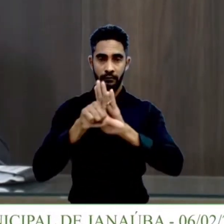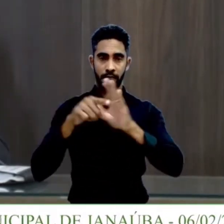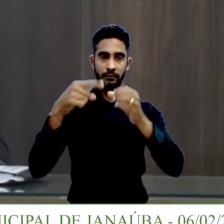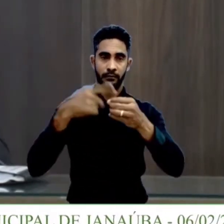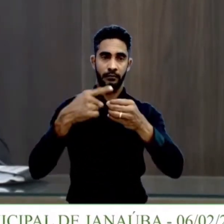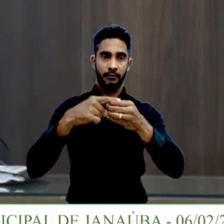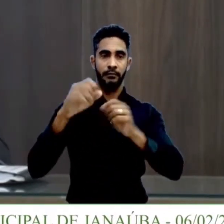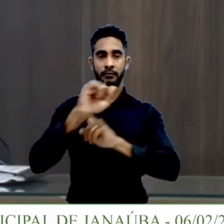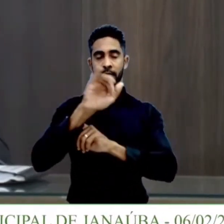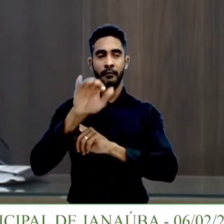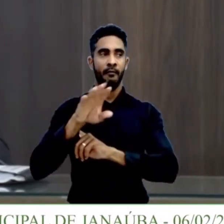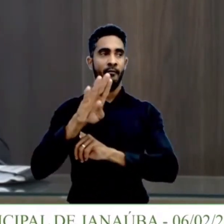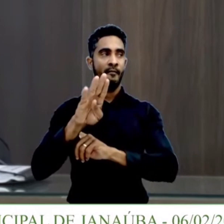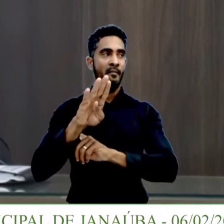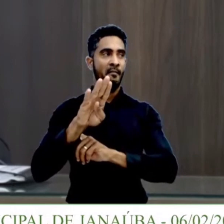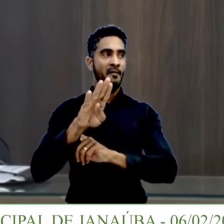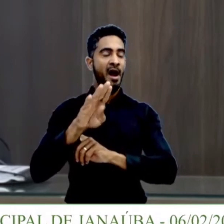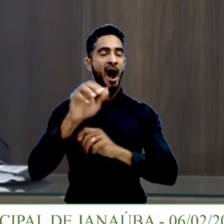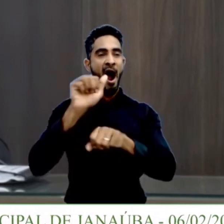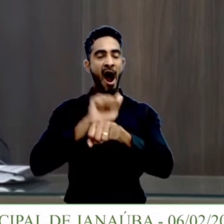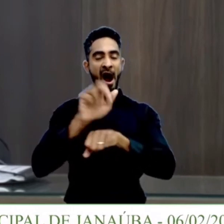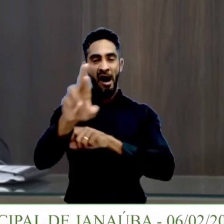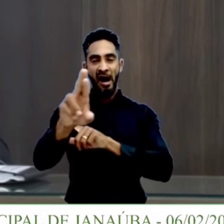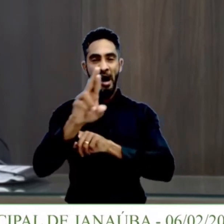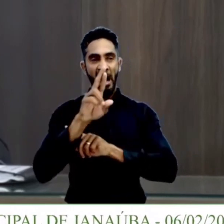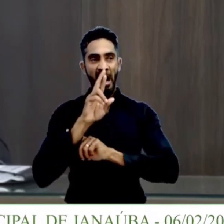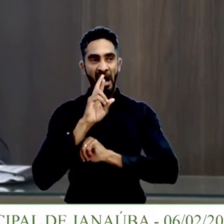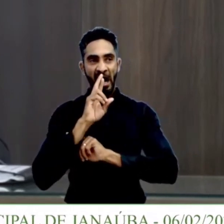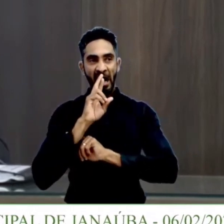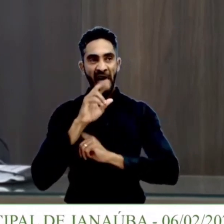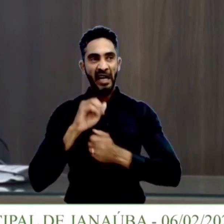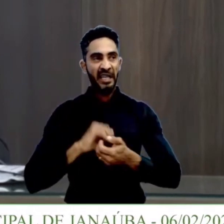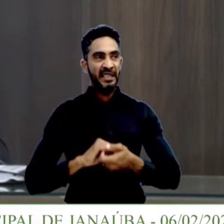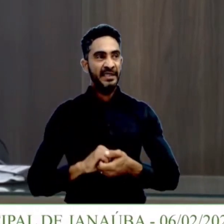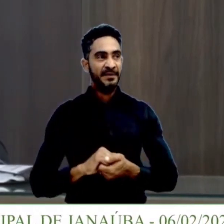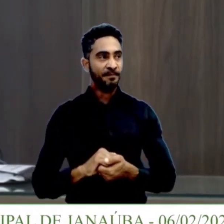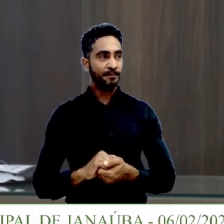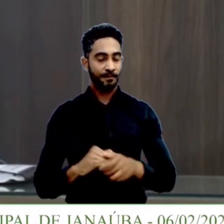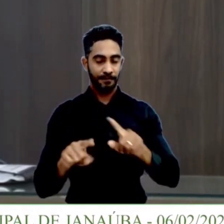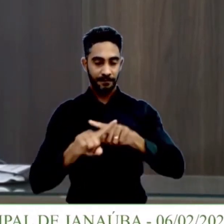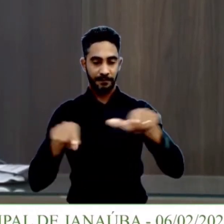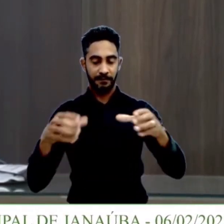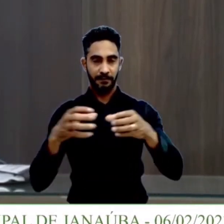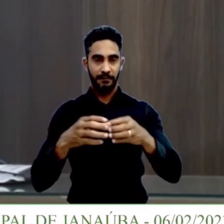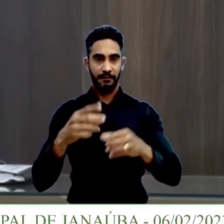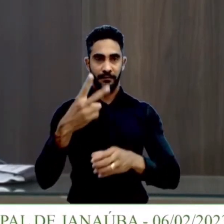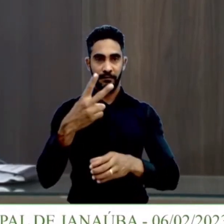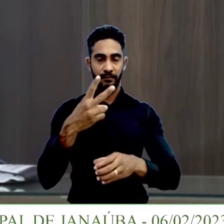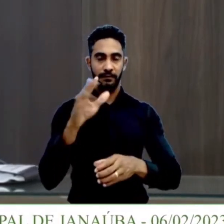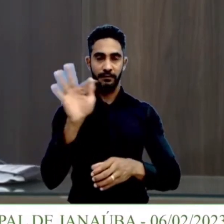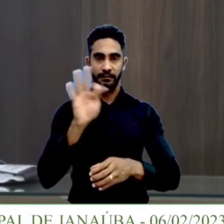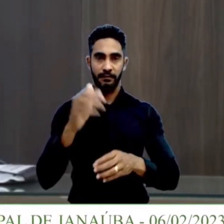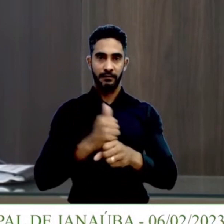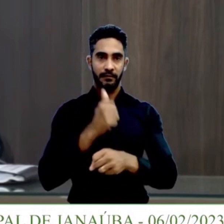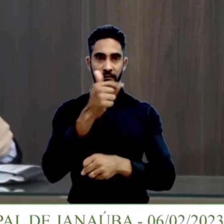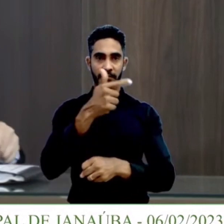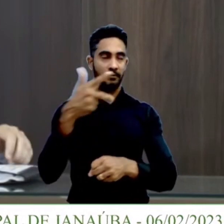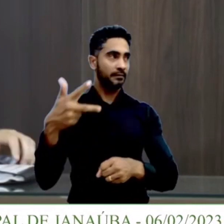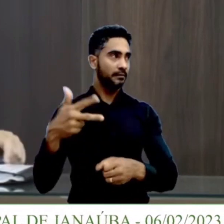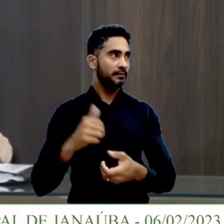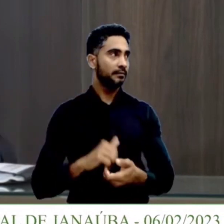do município de Inaúba, aguardo resposta a este ofício em tempo hábil. Sala das sessões, 2 de fevereiro de 2023.